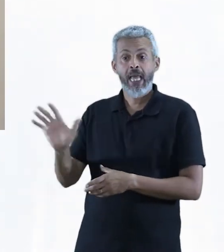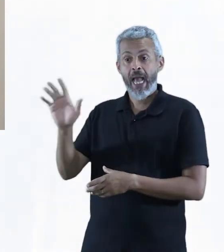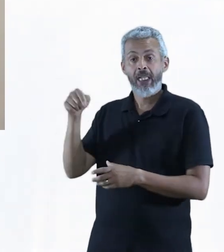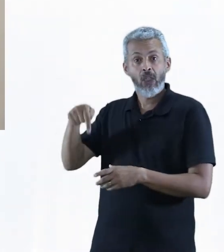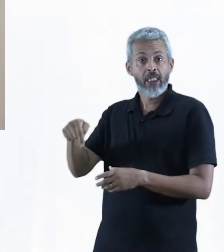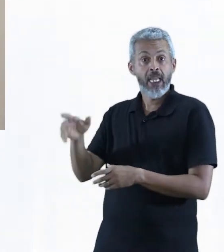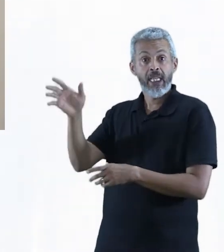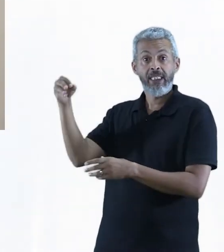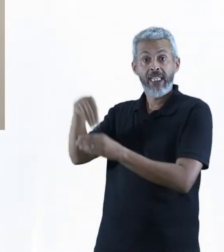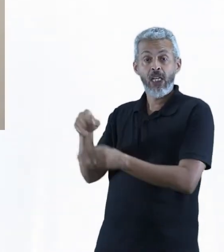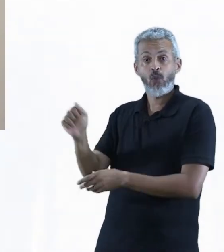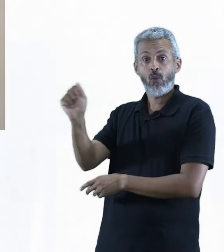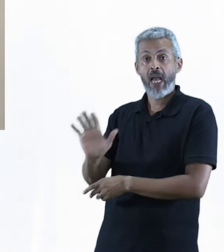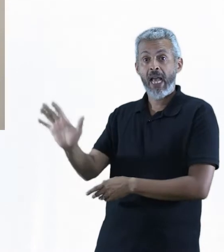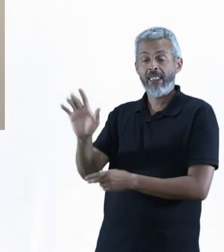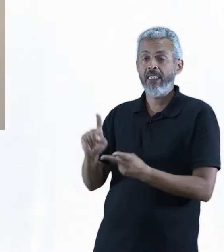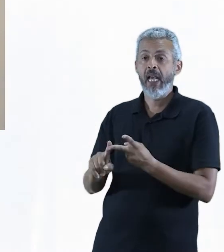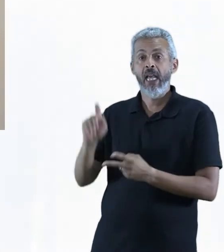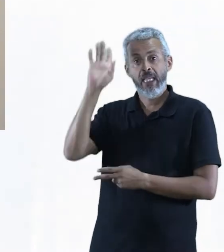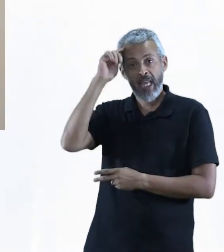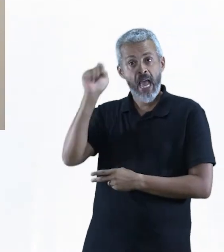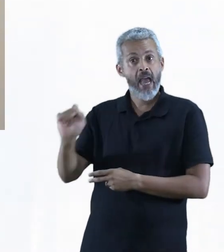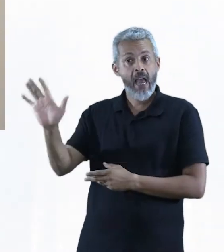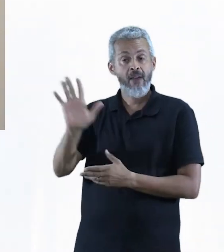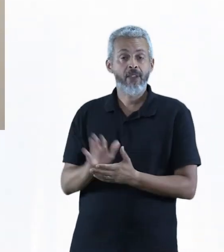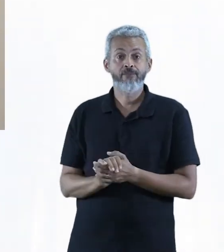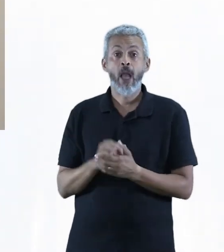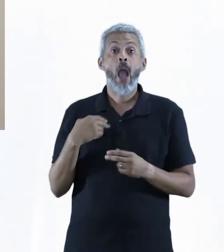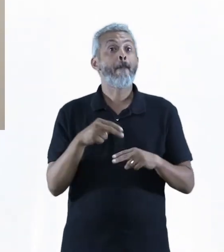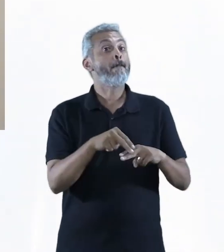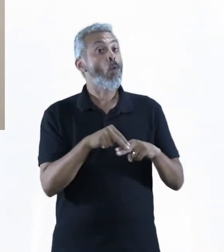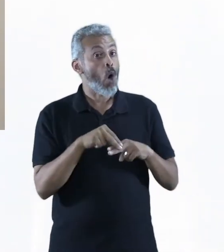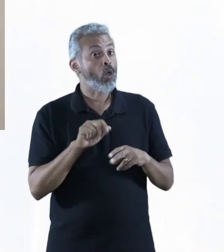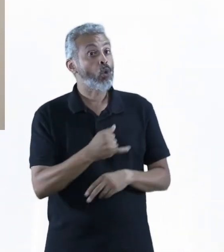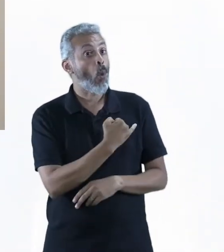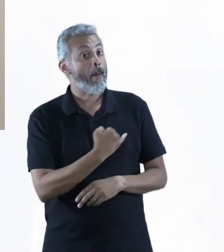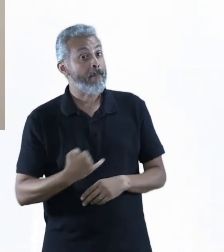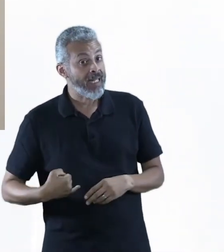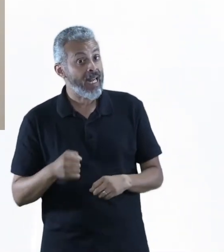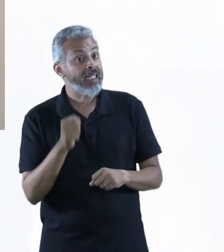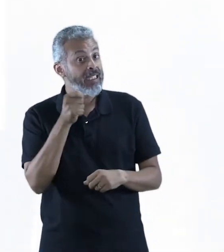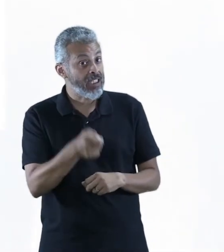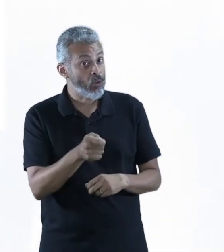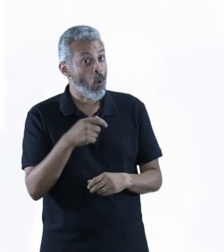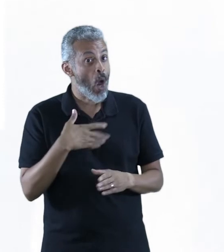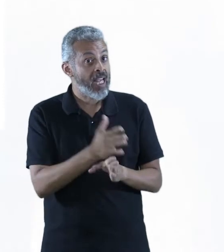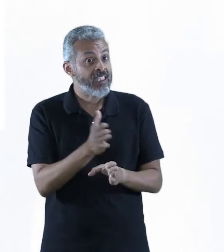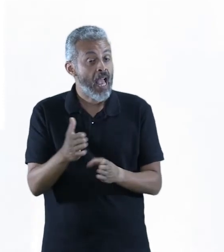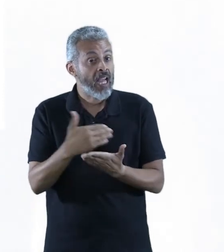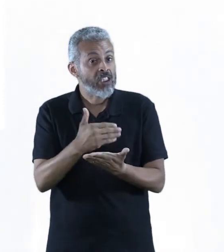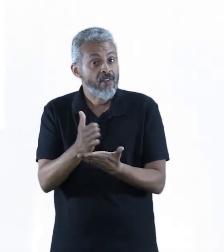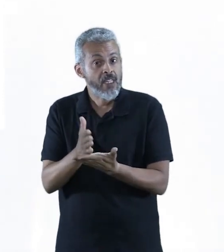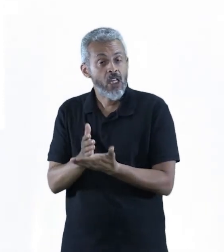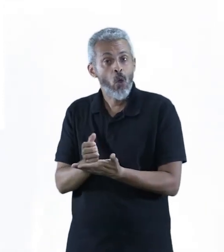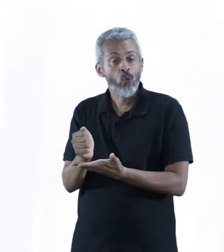africano e asiático, mas existem outras coisas importantes da gente citar. Por causa desse imperialismo, a divisão do